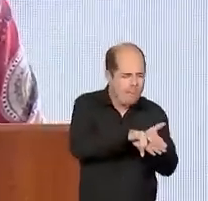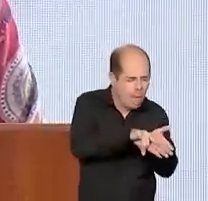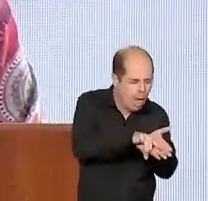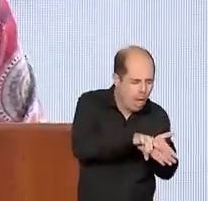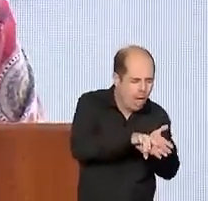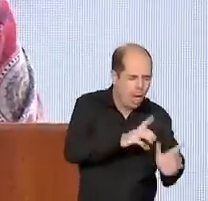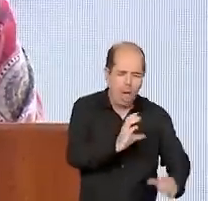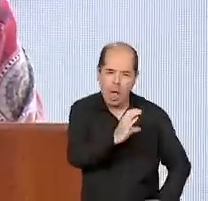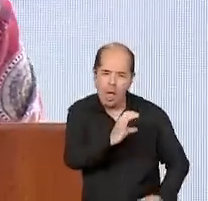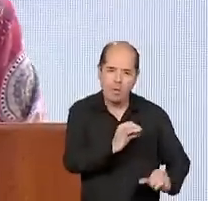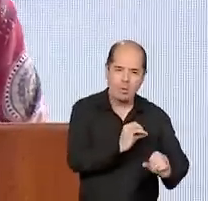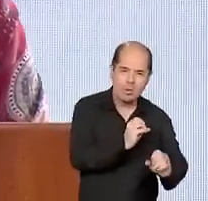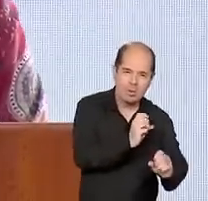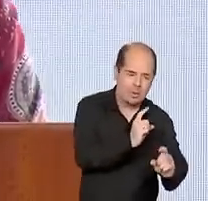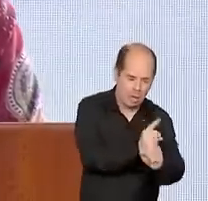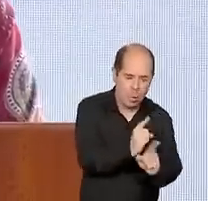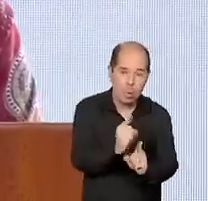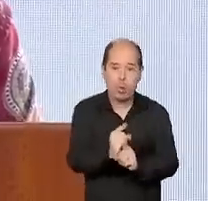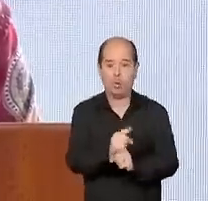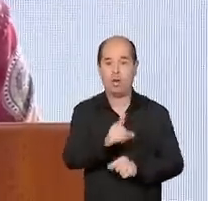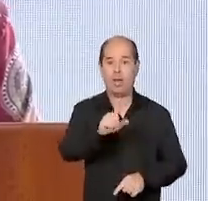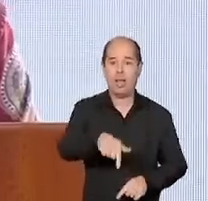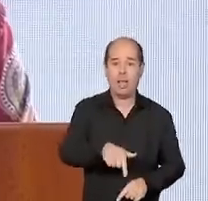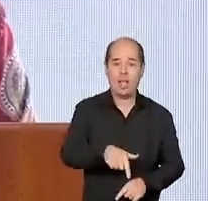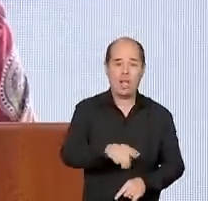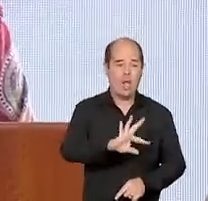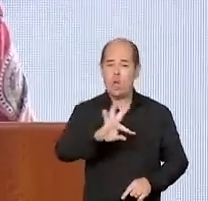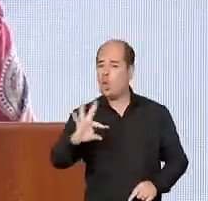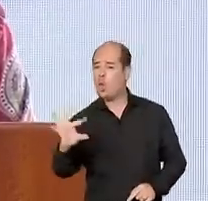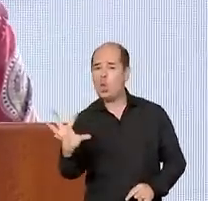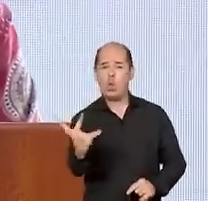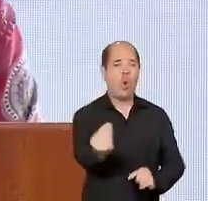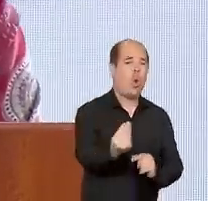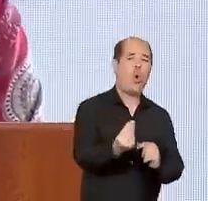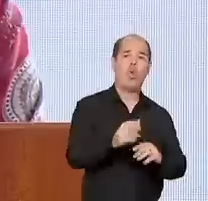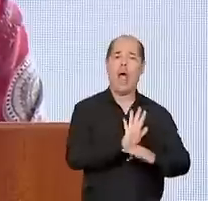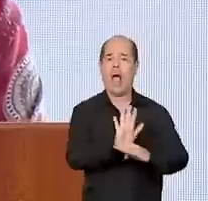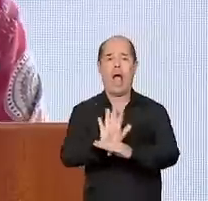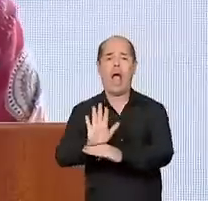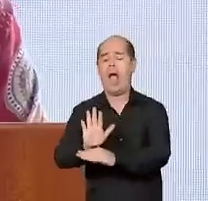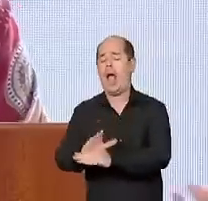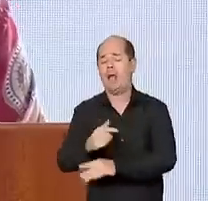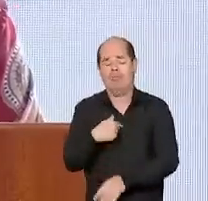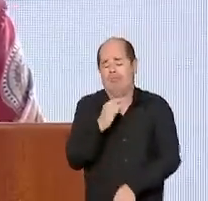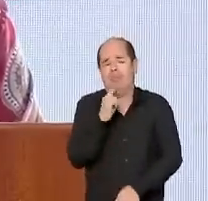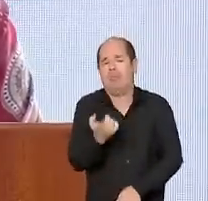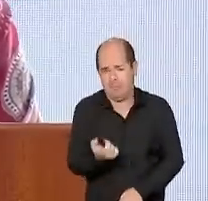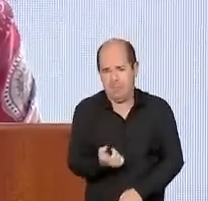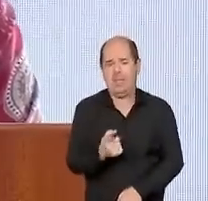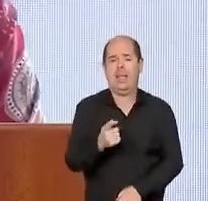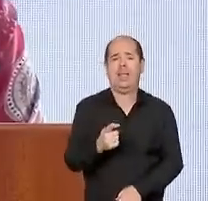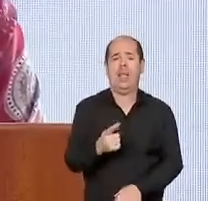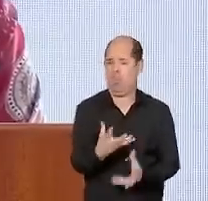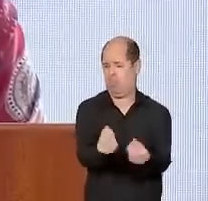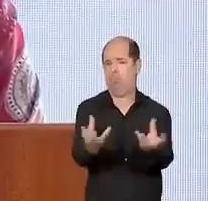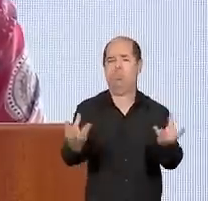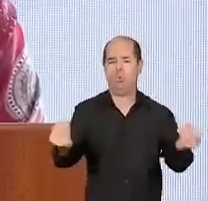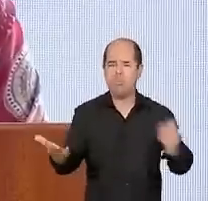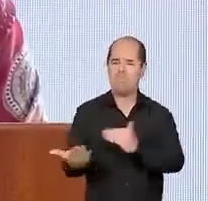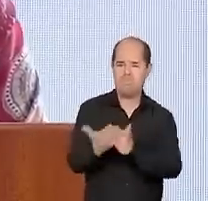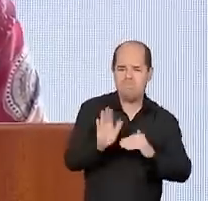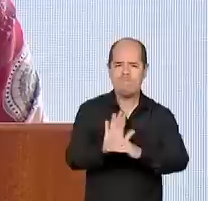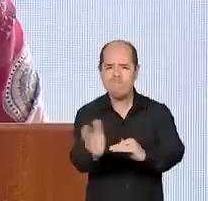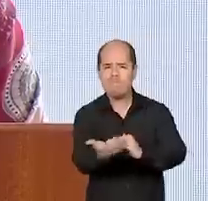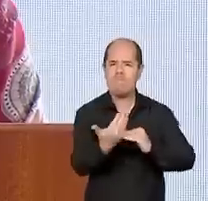vou conseguir falar de todos, porque essa política é abrangente, é inclusiva, mas não poderia deixar